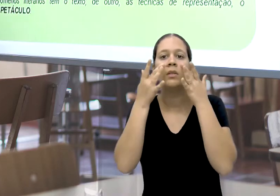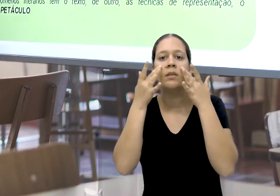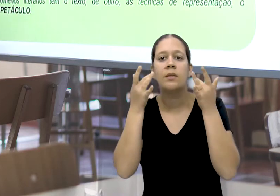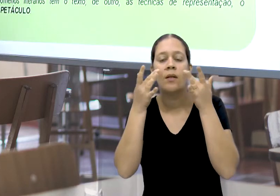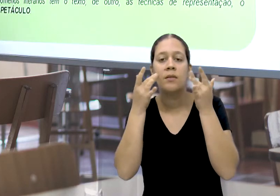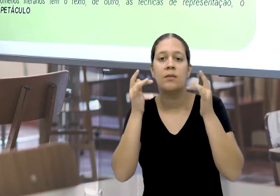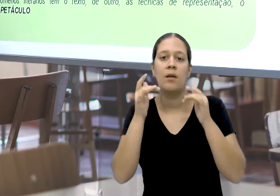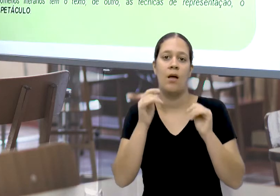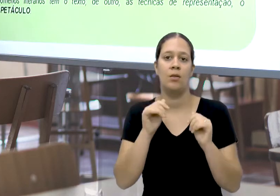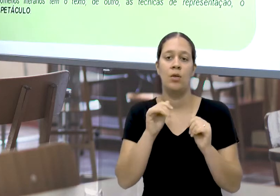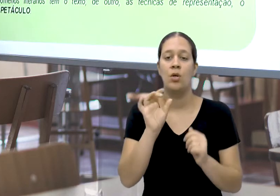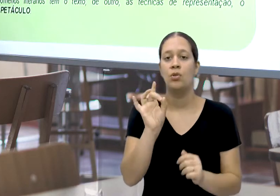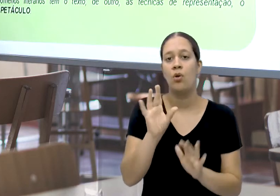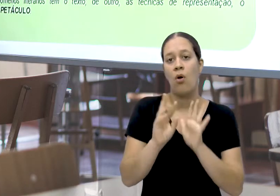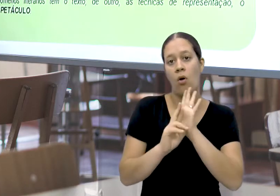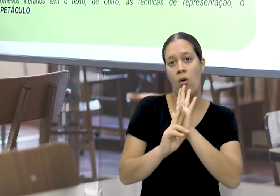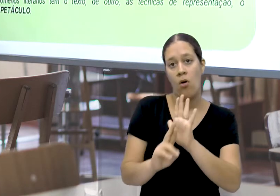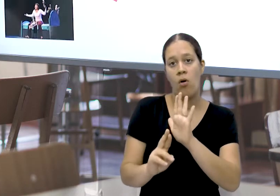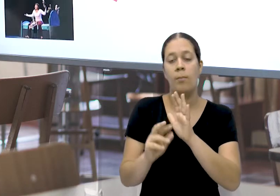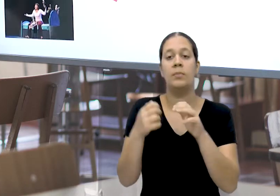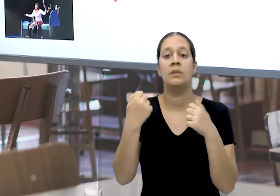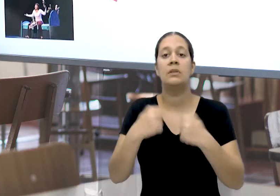dramático. Ok?